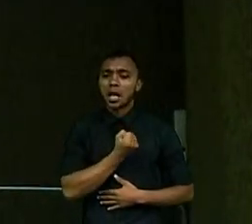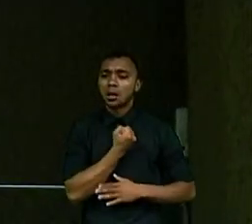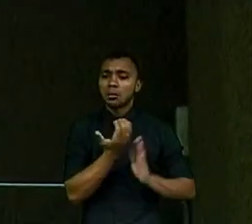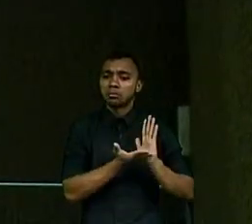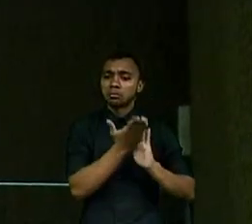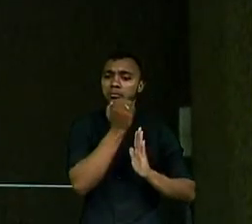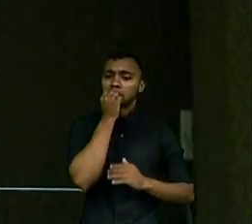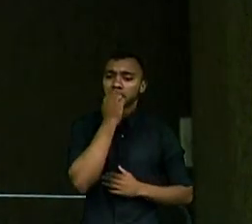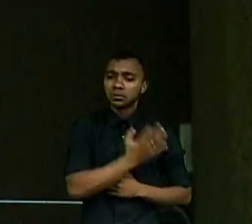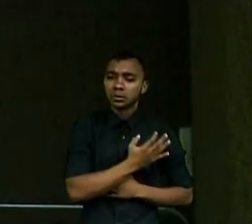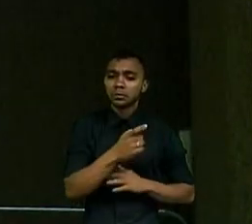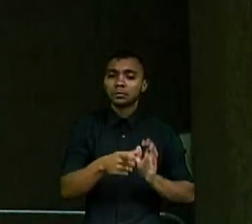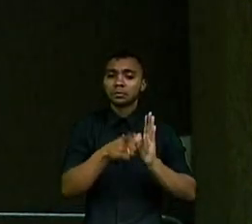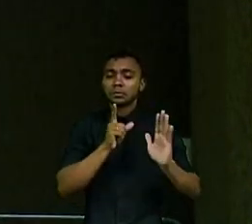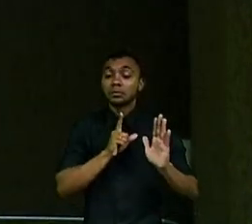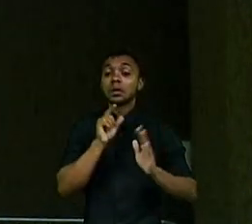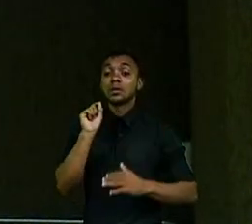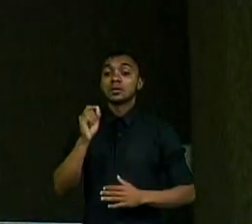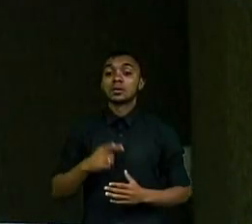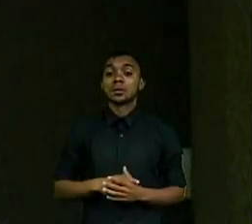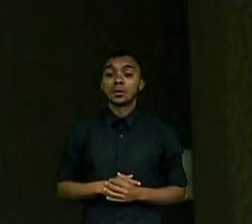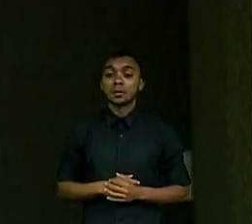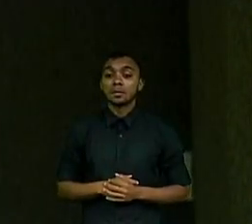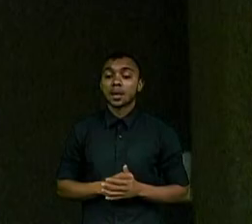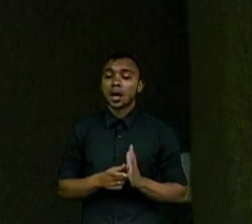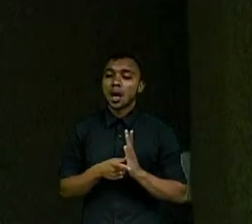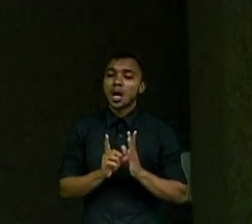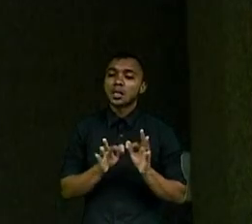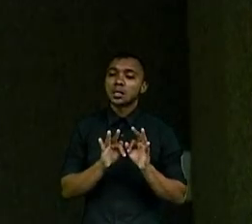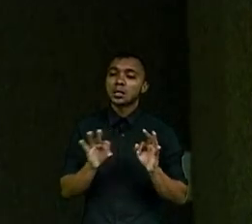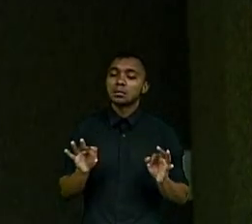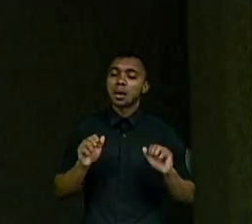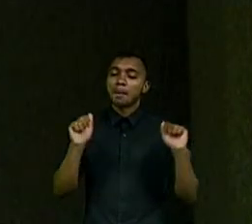que você tenha tranquilidade paciência